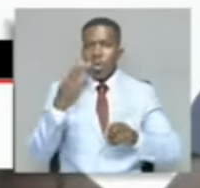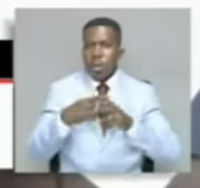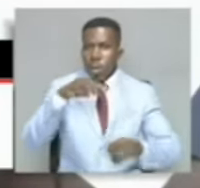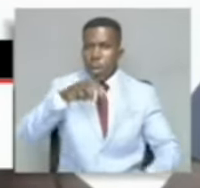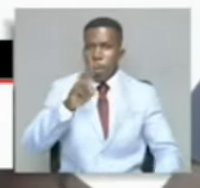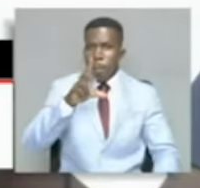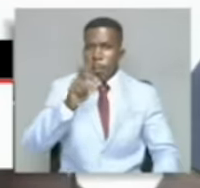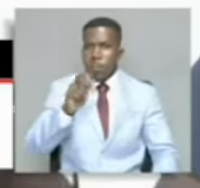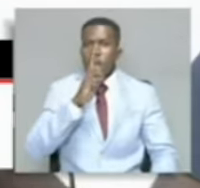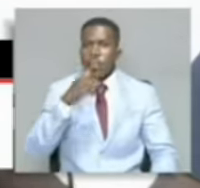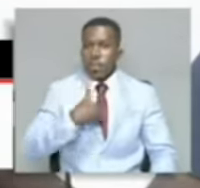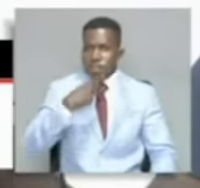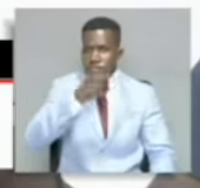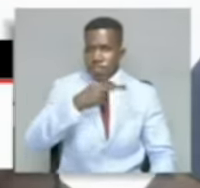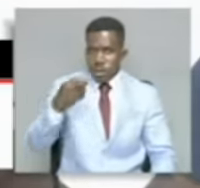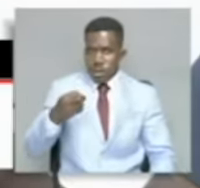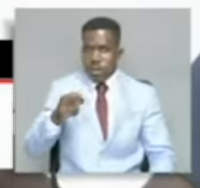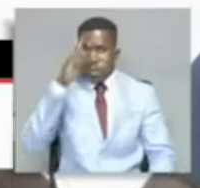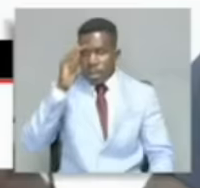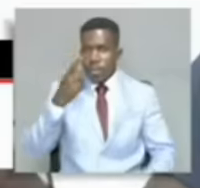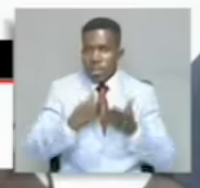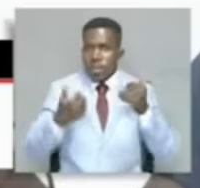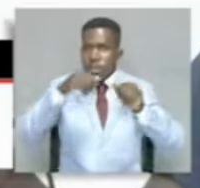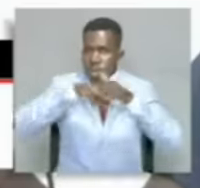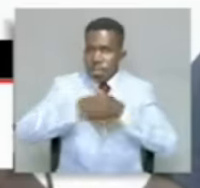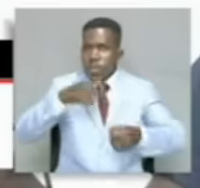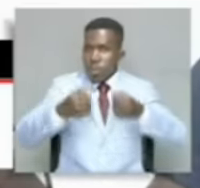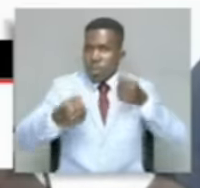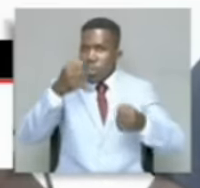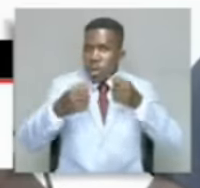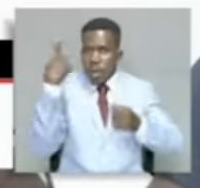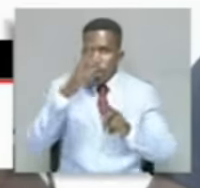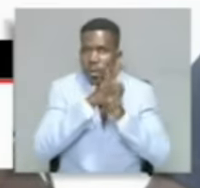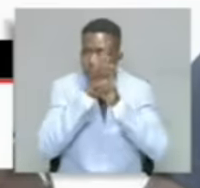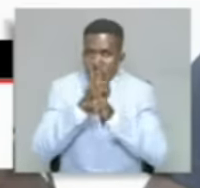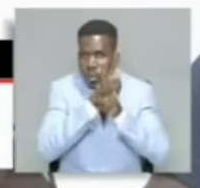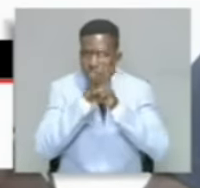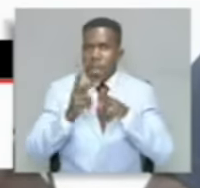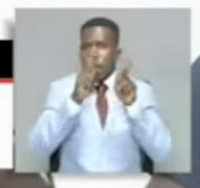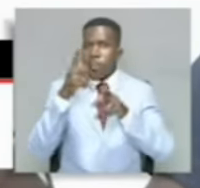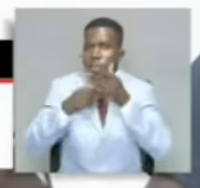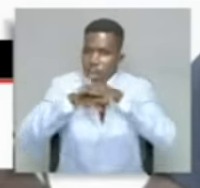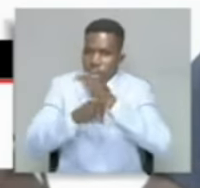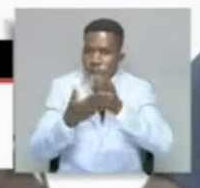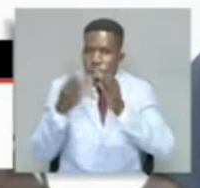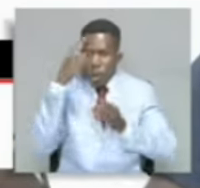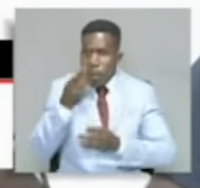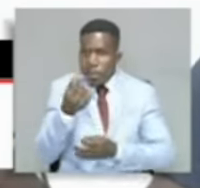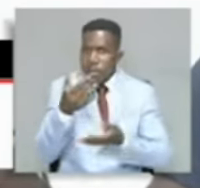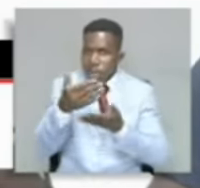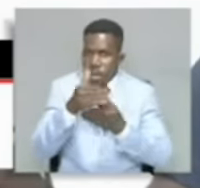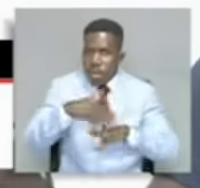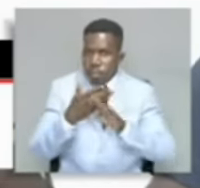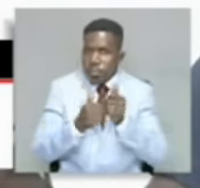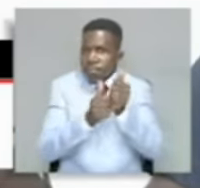33 anos, que estava na viatura a controlar cidadãos que faziam levantamento para o devido